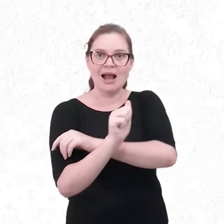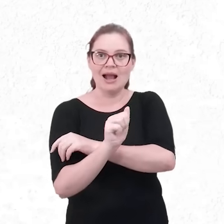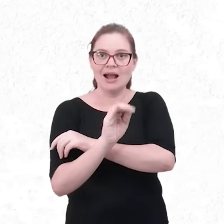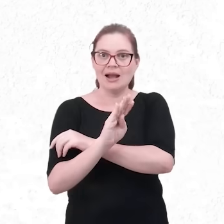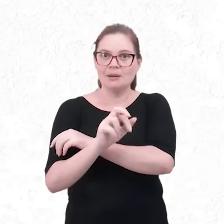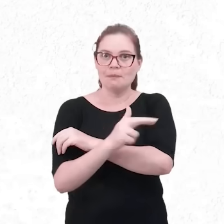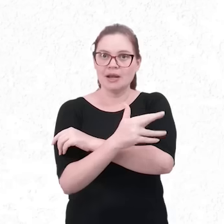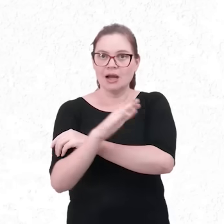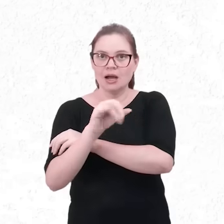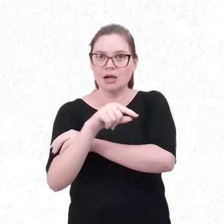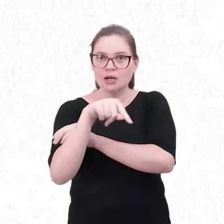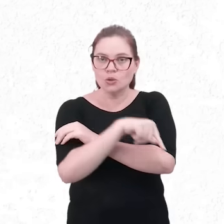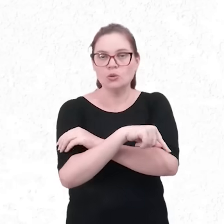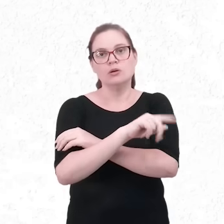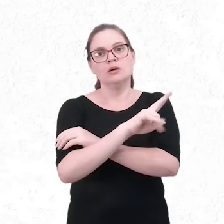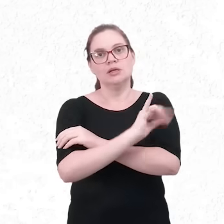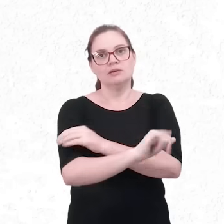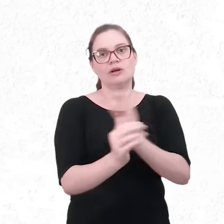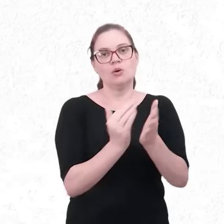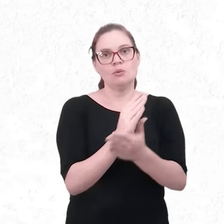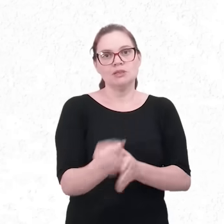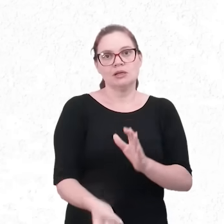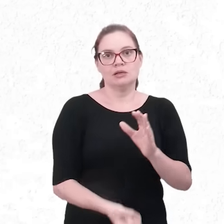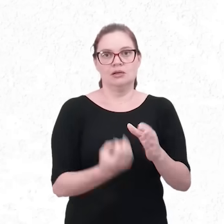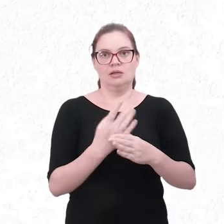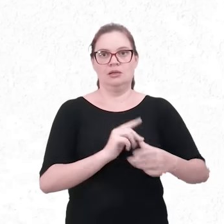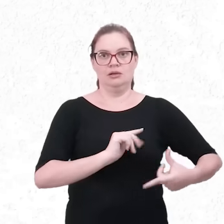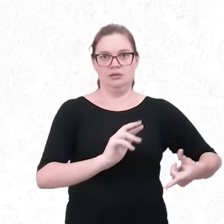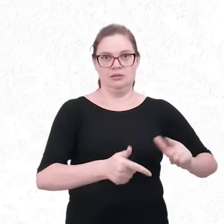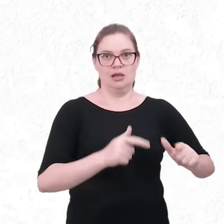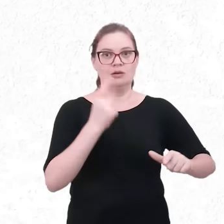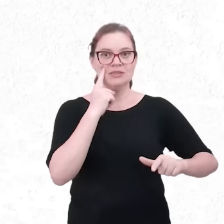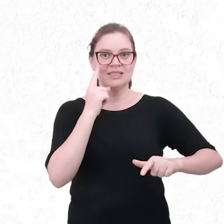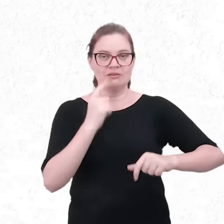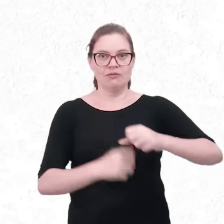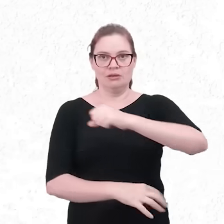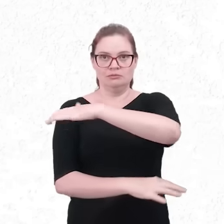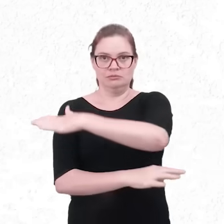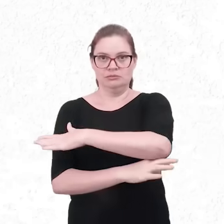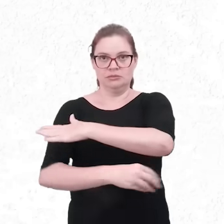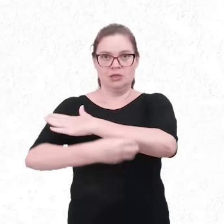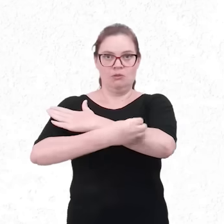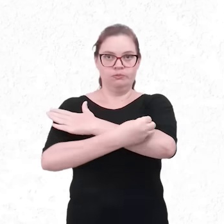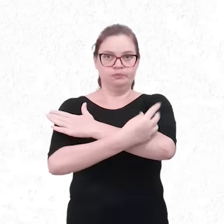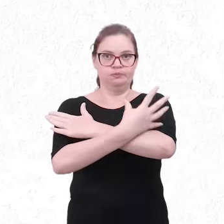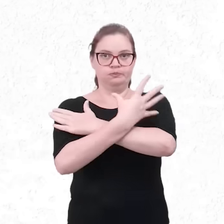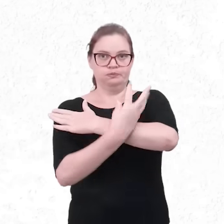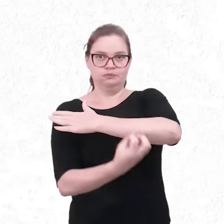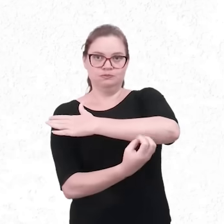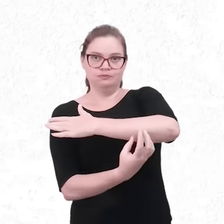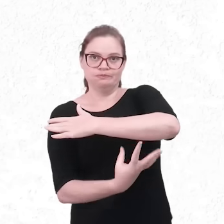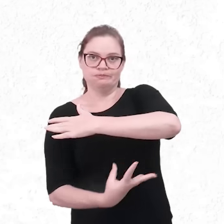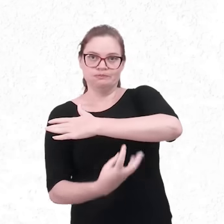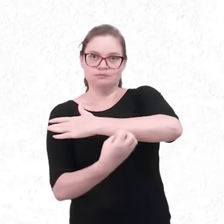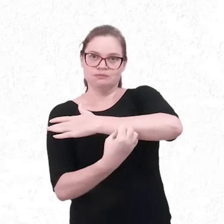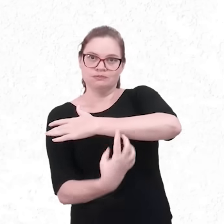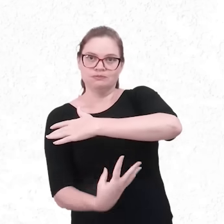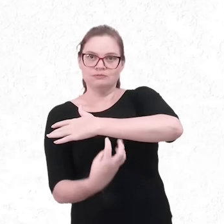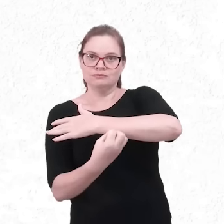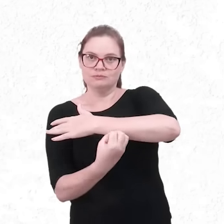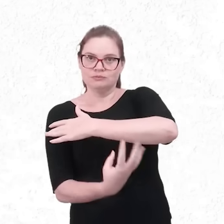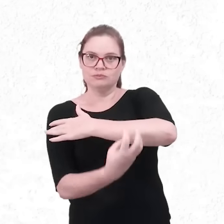figueira, observem todos que a figueira está cheia de folhas, tanto embaixo como em